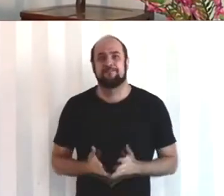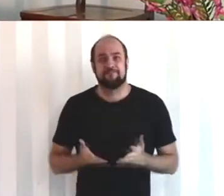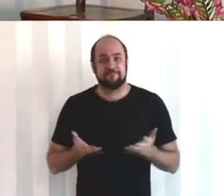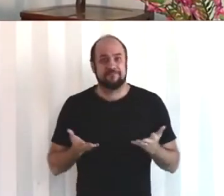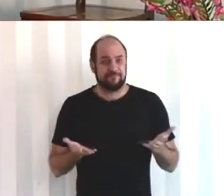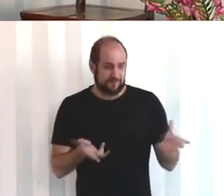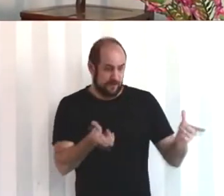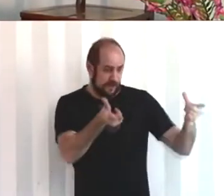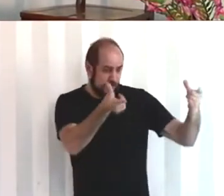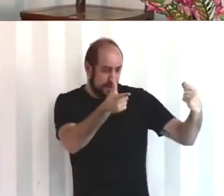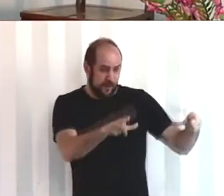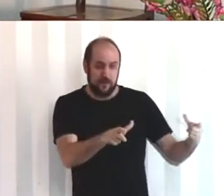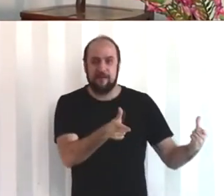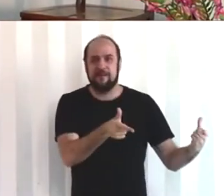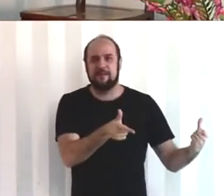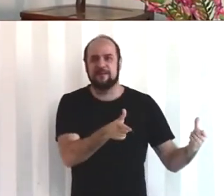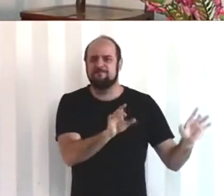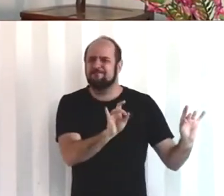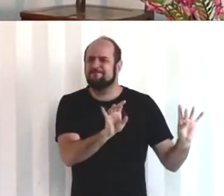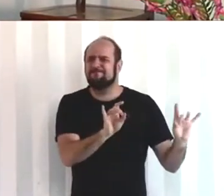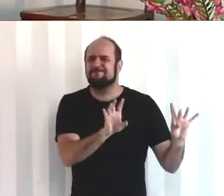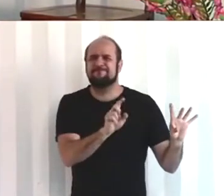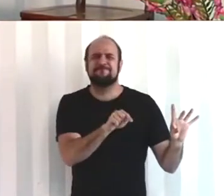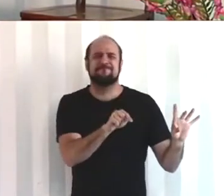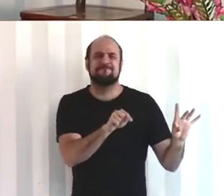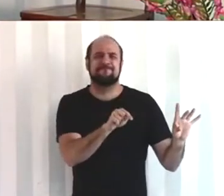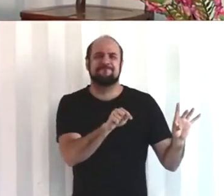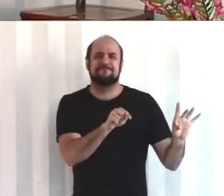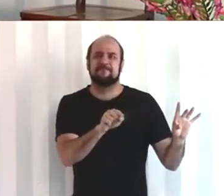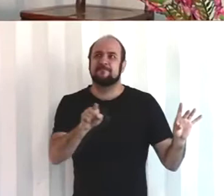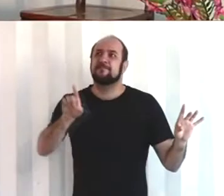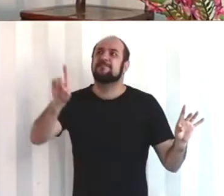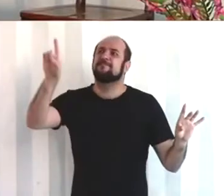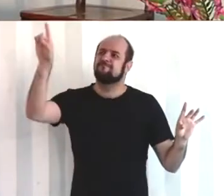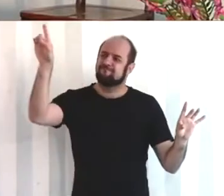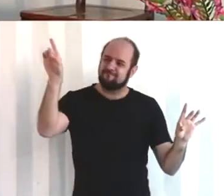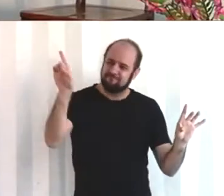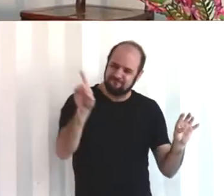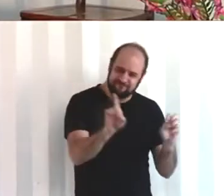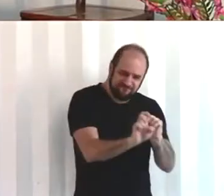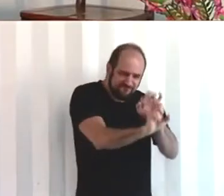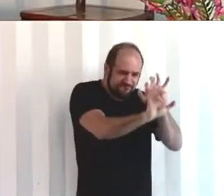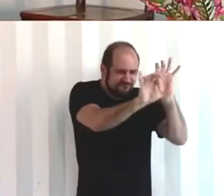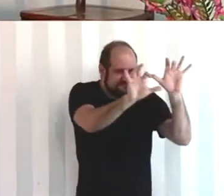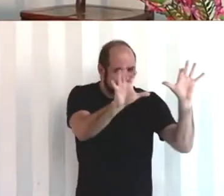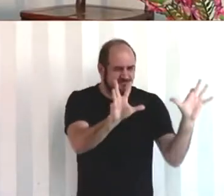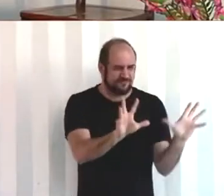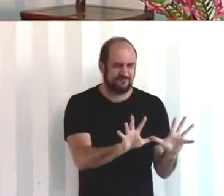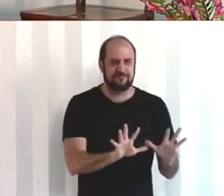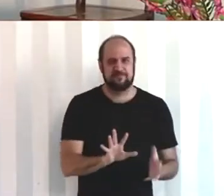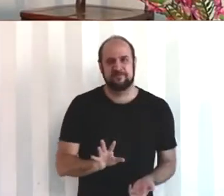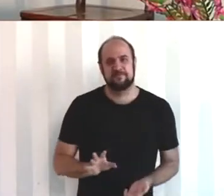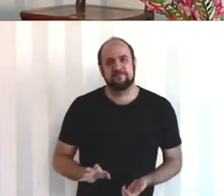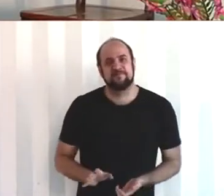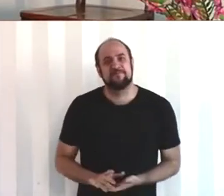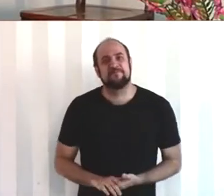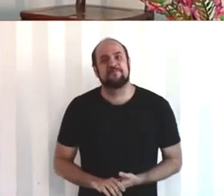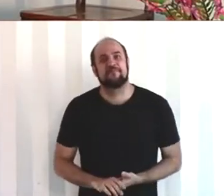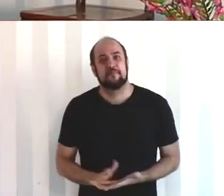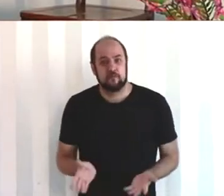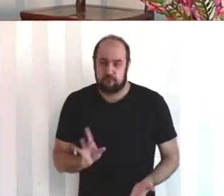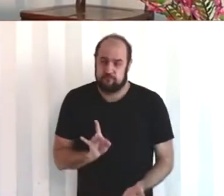lugar singular é a glória do Senhor. É bem verdade que quando você vê o que foi